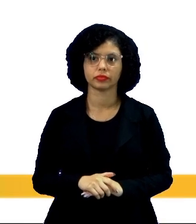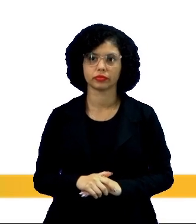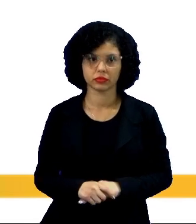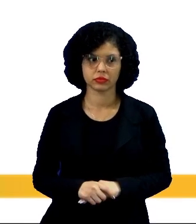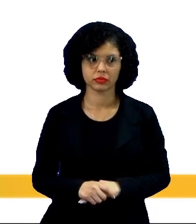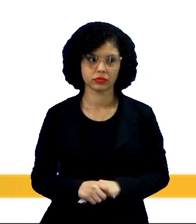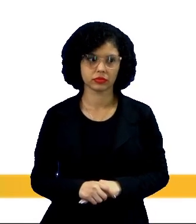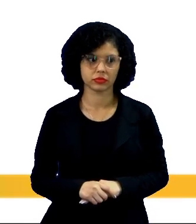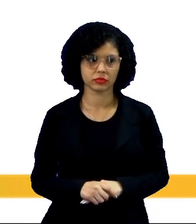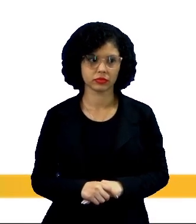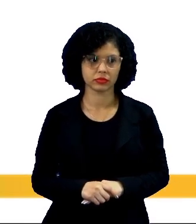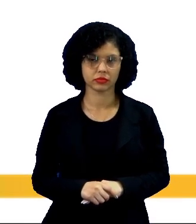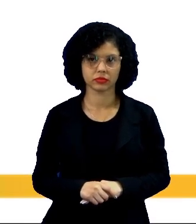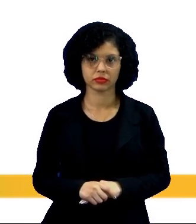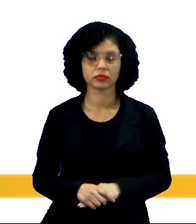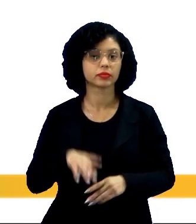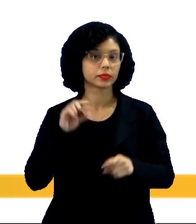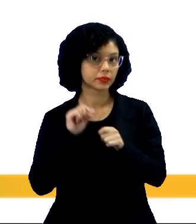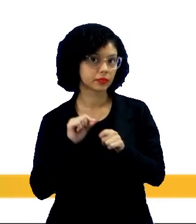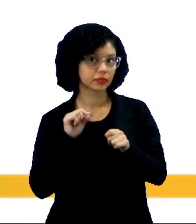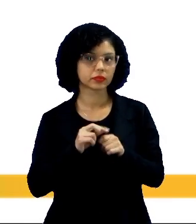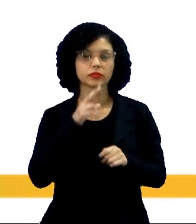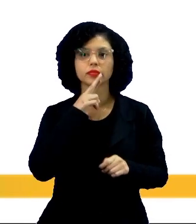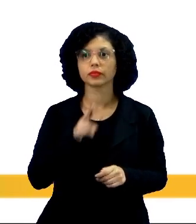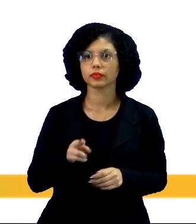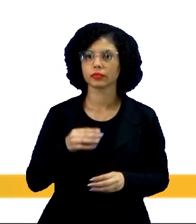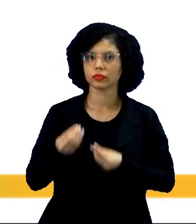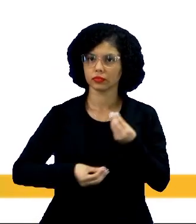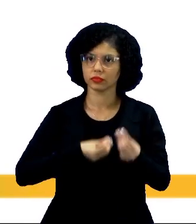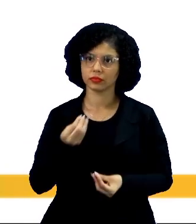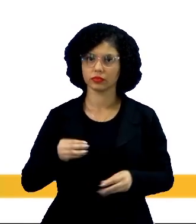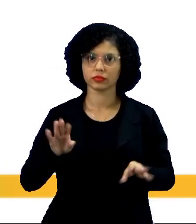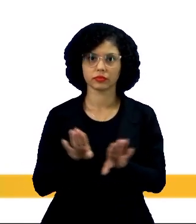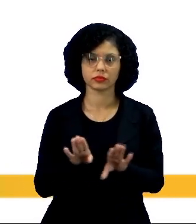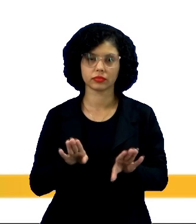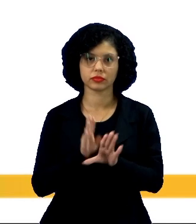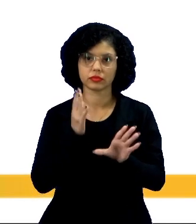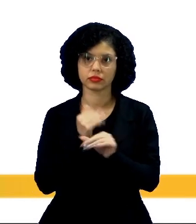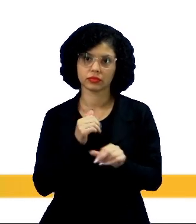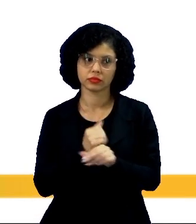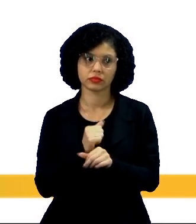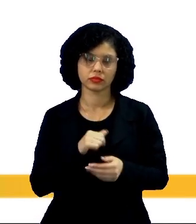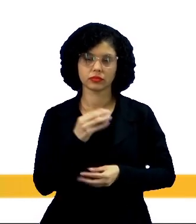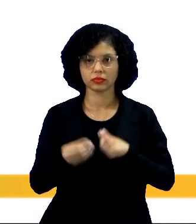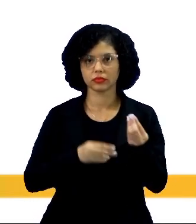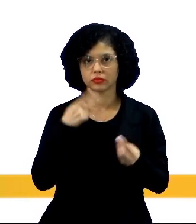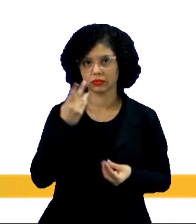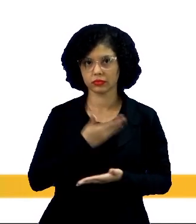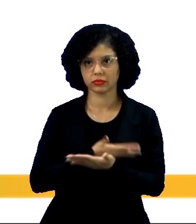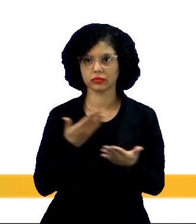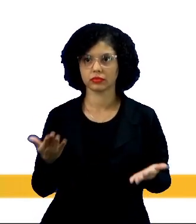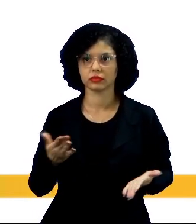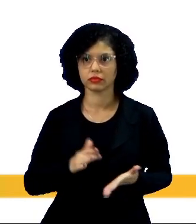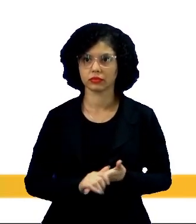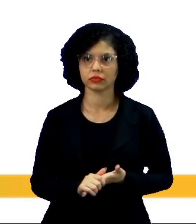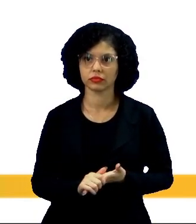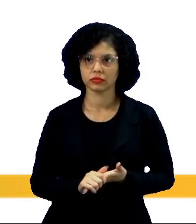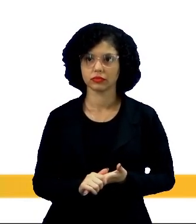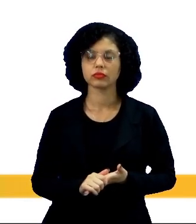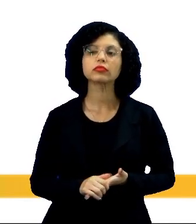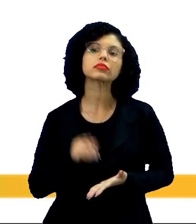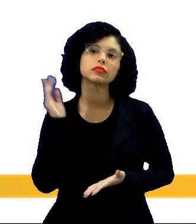né? Então, crianças, para fazer esses cálculos, como que a gente faz? É a soma dos lados, como eu falei para vocês. Olha